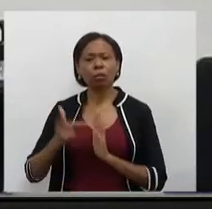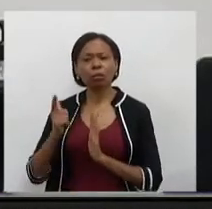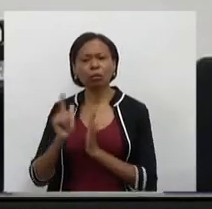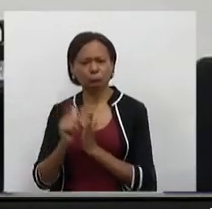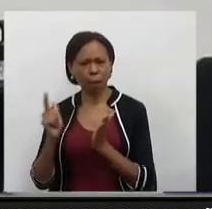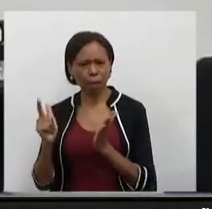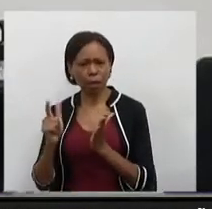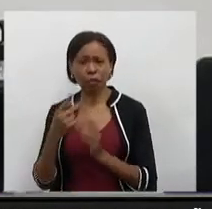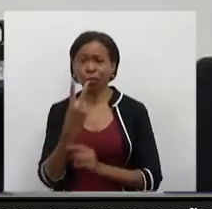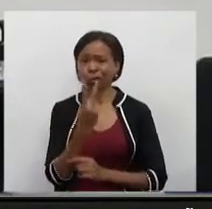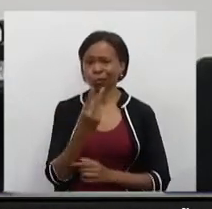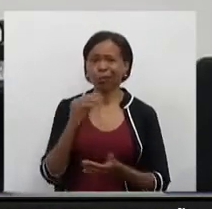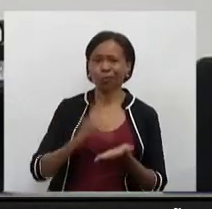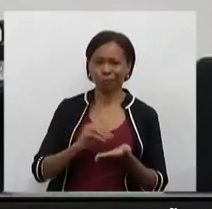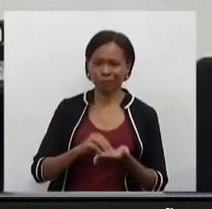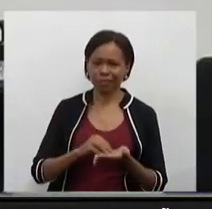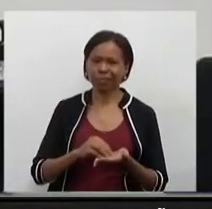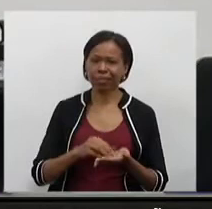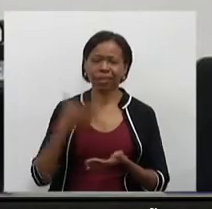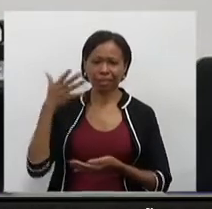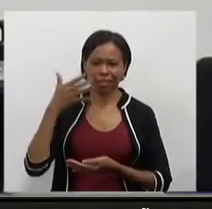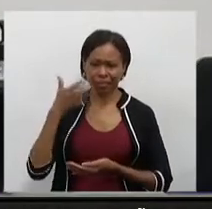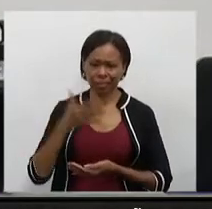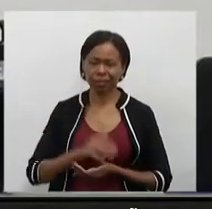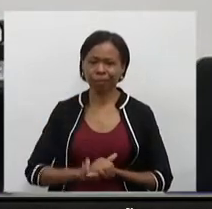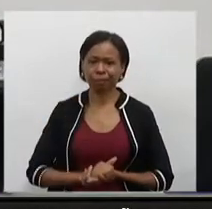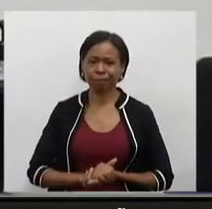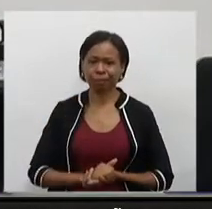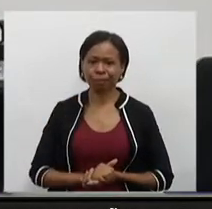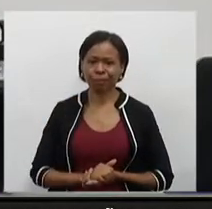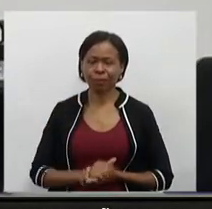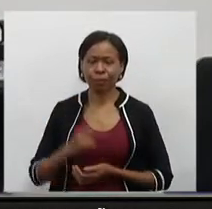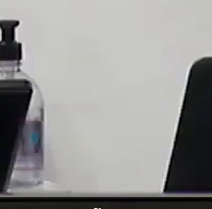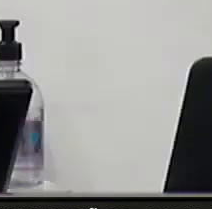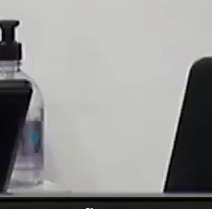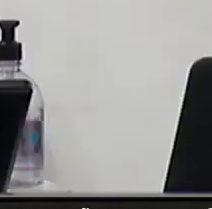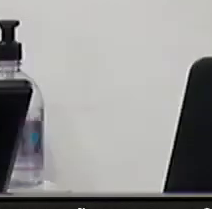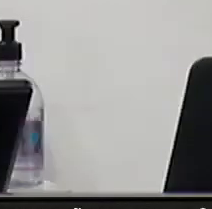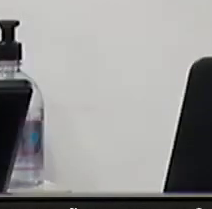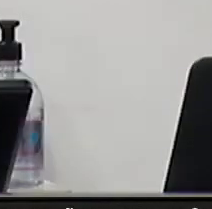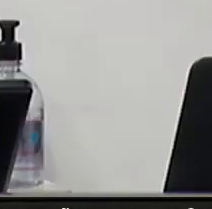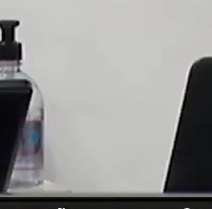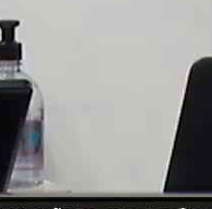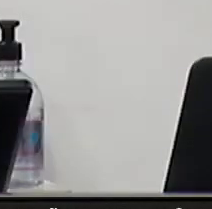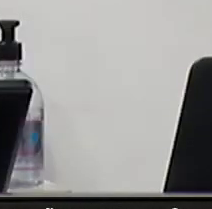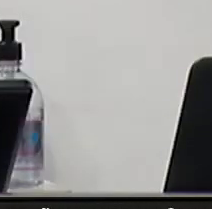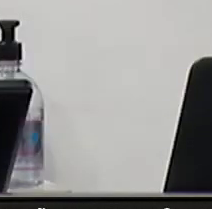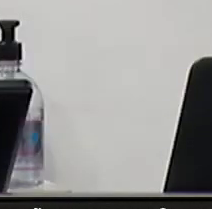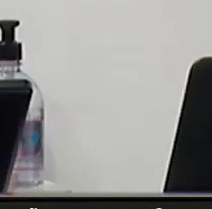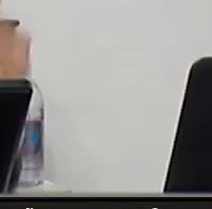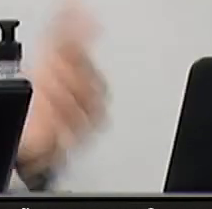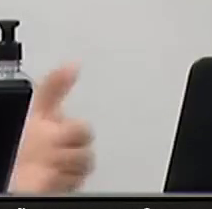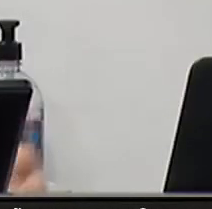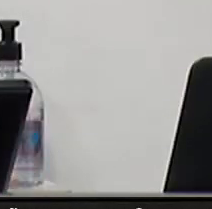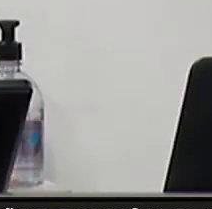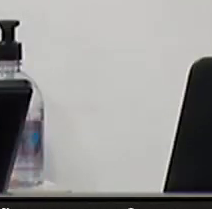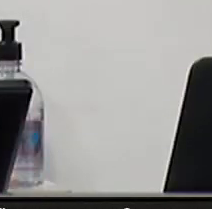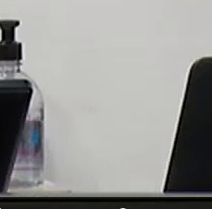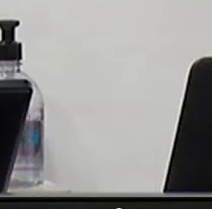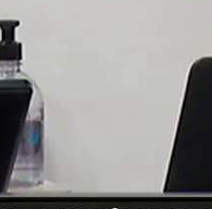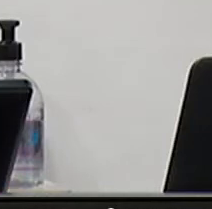dois inscritos antes aqui do Wellington, tá bom? Vou passar aqui para o Pedro Henrique, A gente está alongando, mas eu